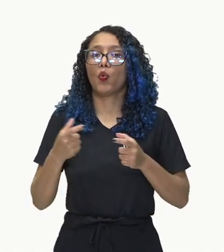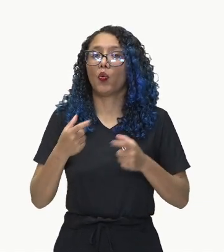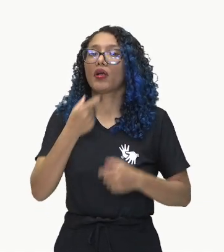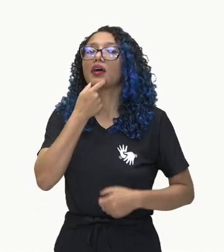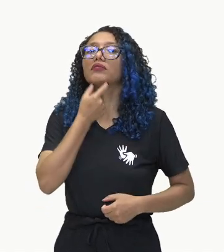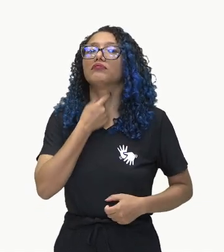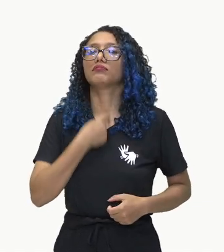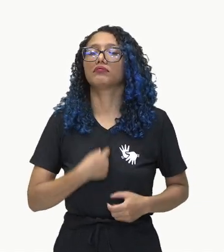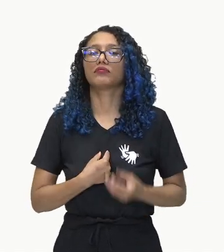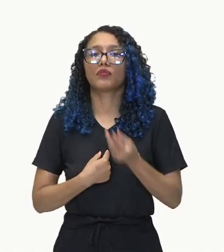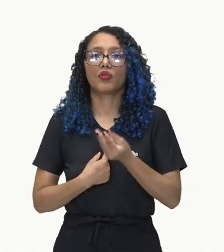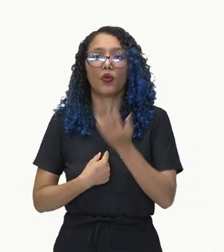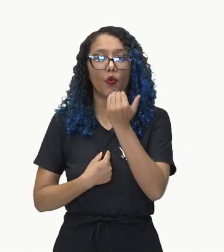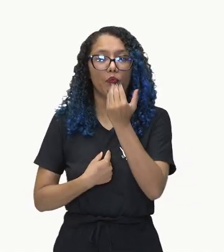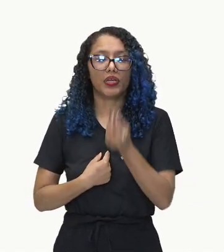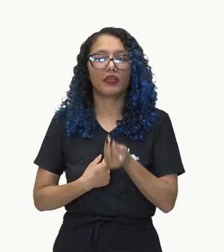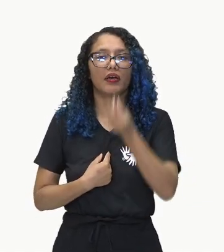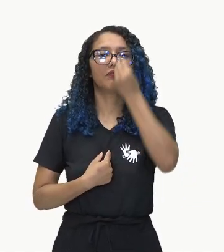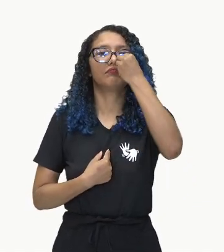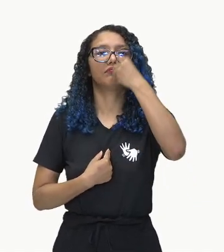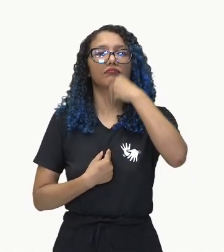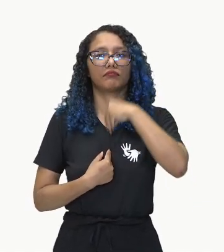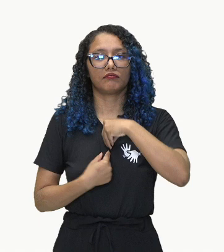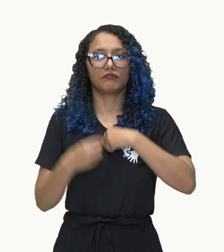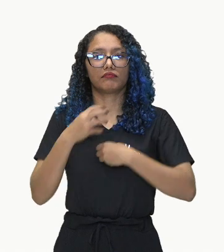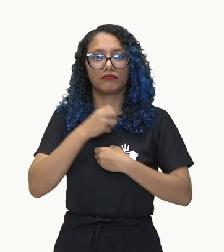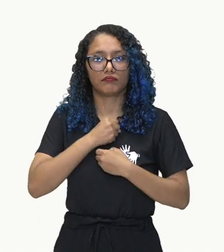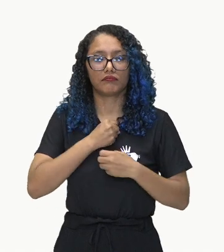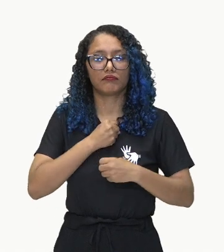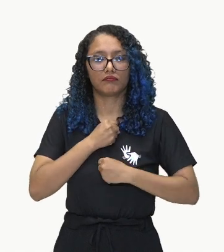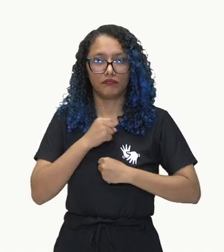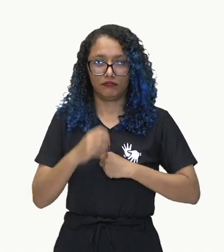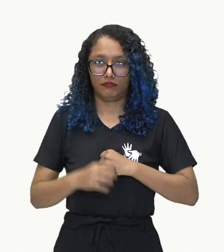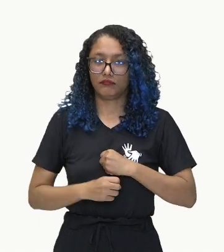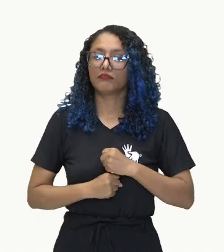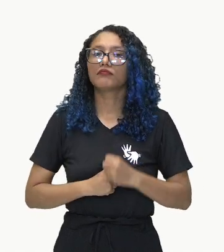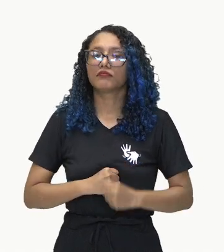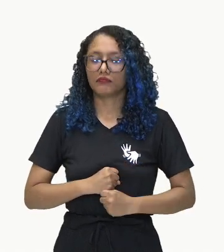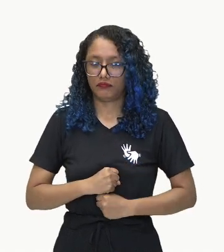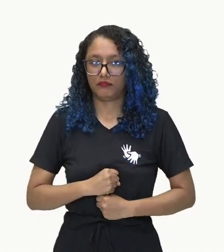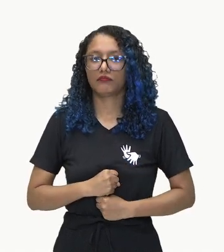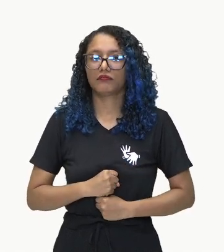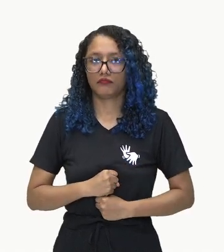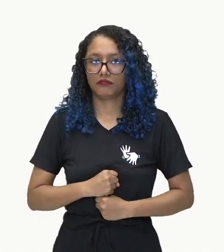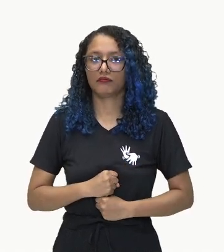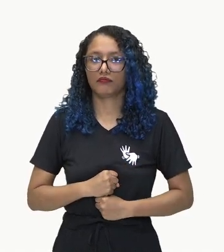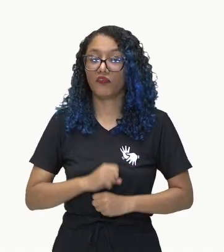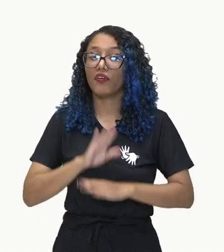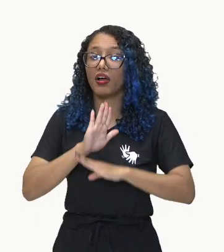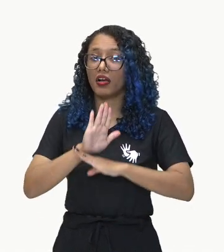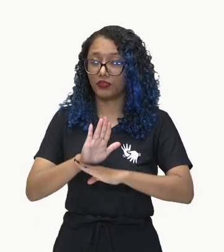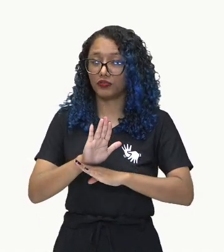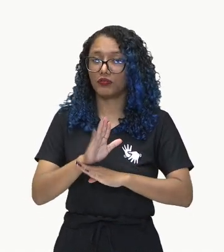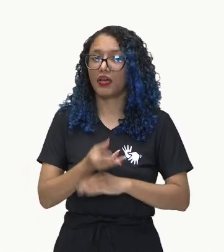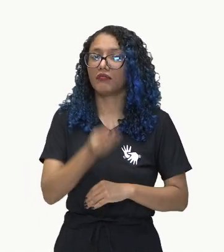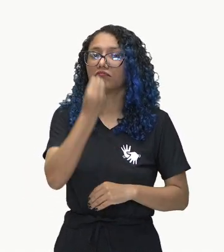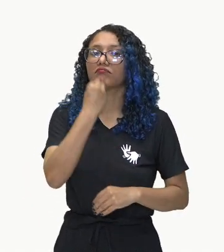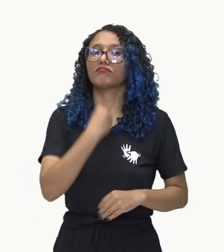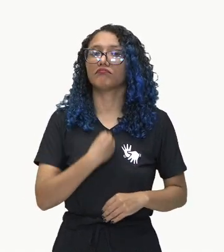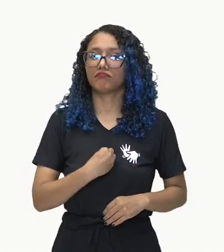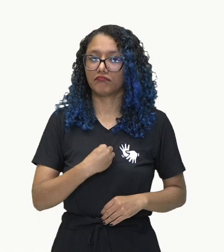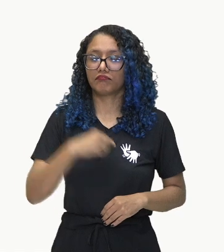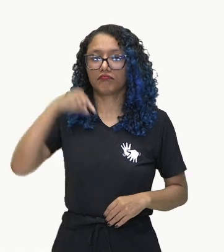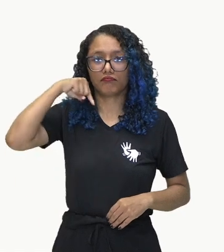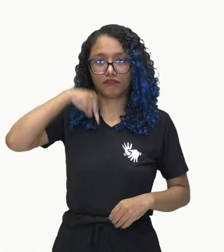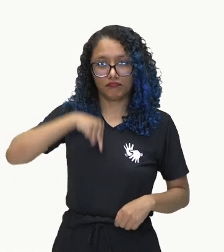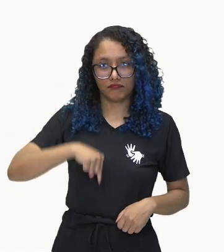passagem, né, pelo movimento peristáltico, um canal de passagem do bolo alimentar da boca, faringe até o estômago.